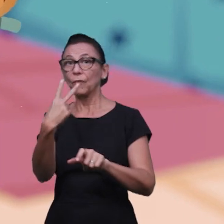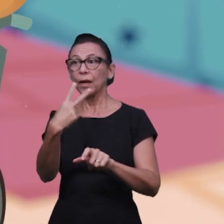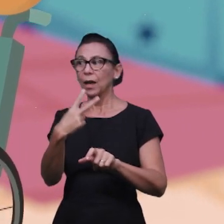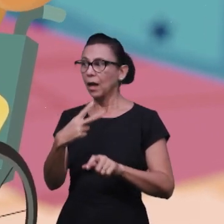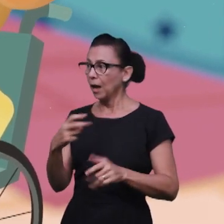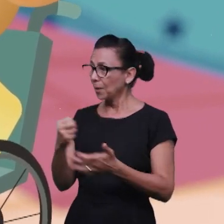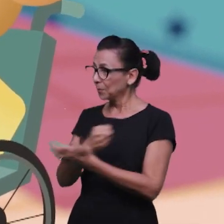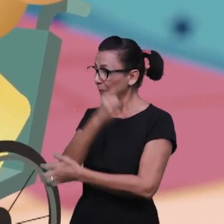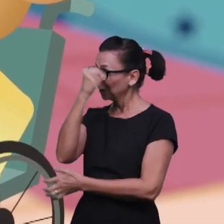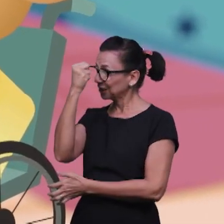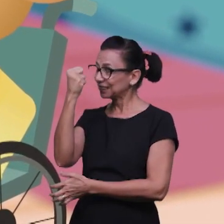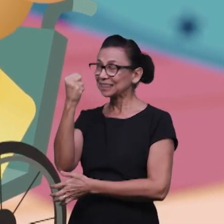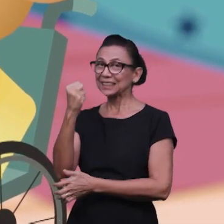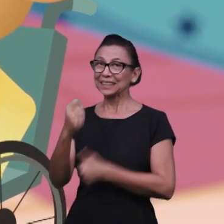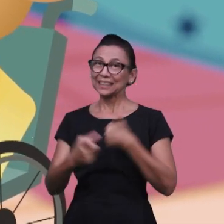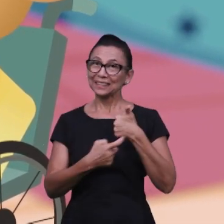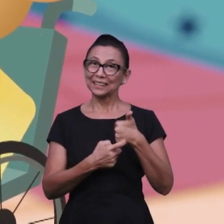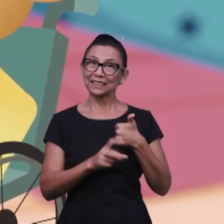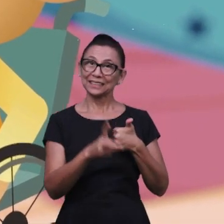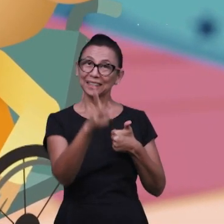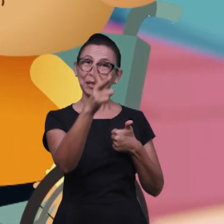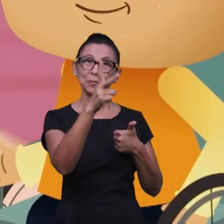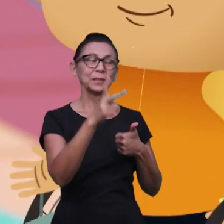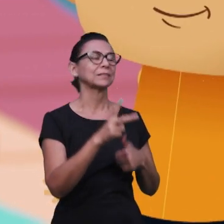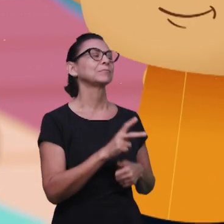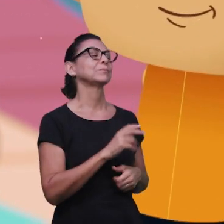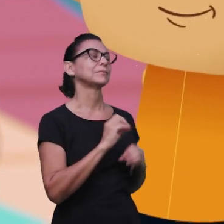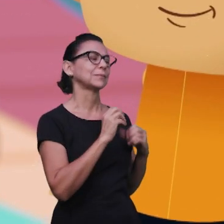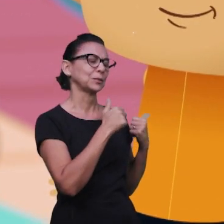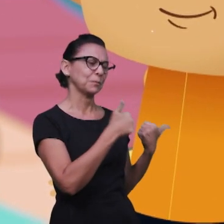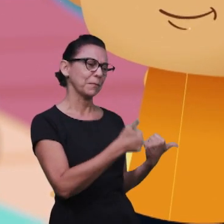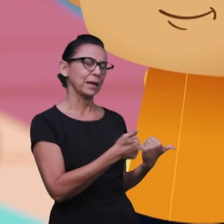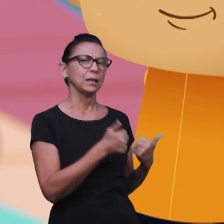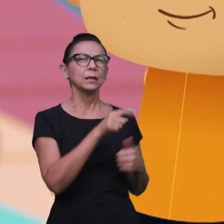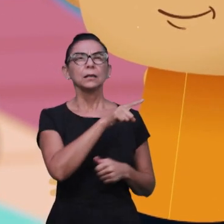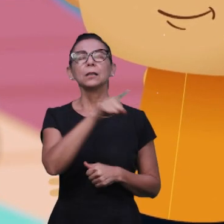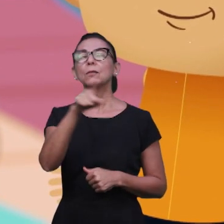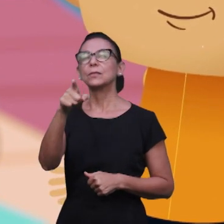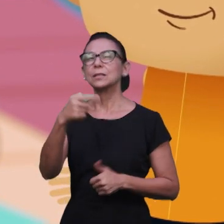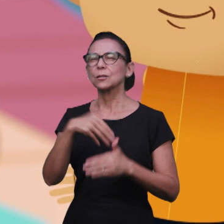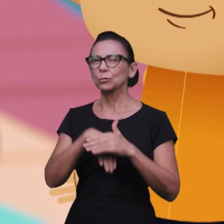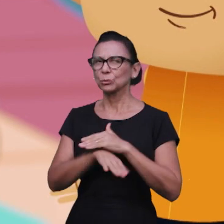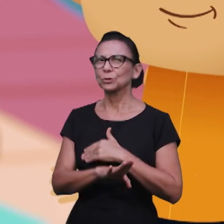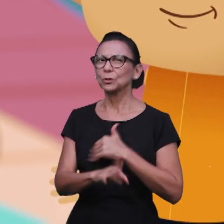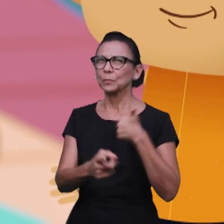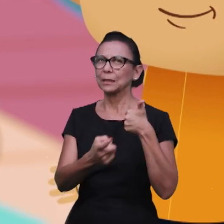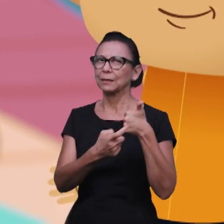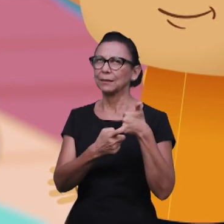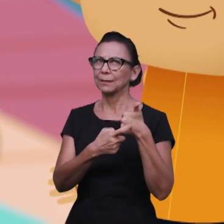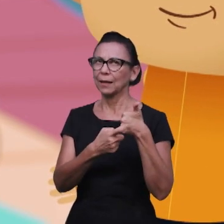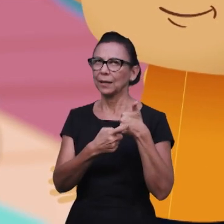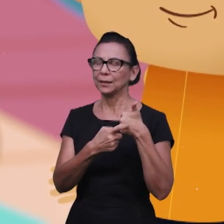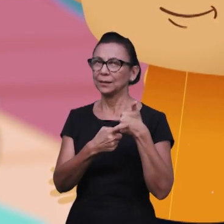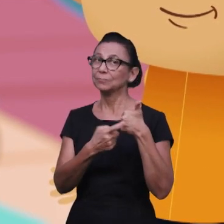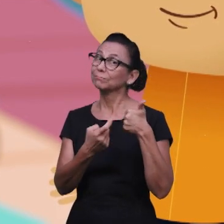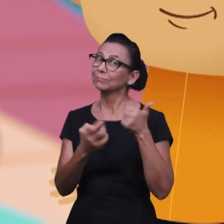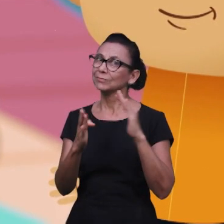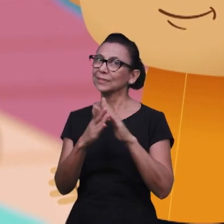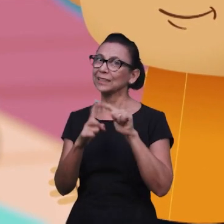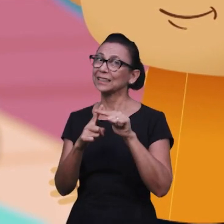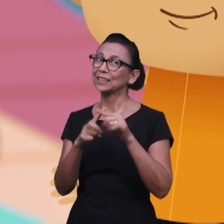like sempre a partir de agora. É isso aí, Guga. E vocês, meus irmãos, costumam dar like nos vídeos da nossa